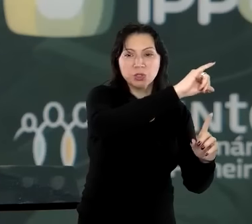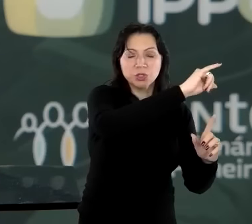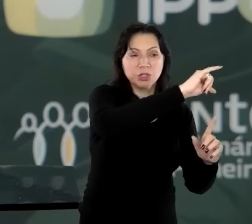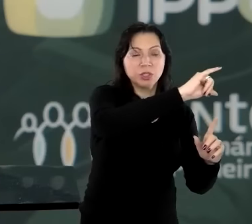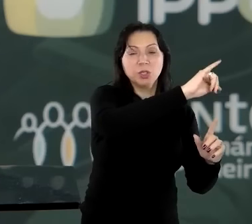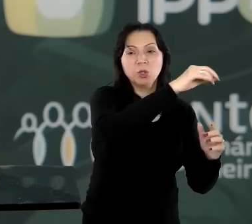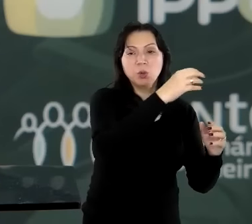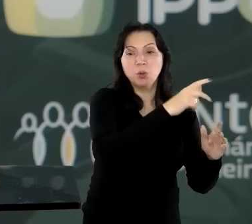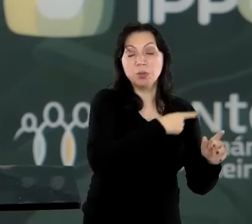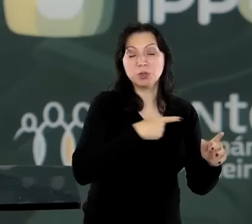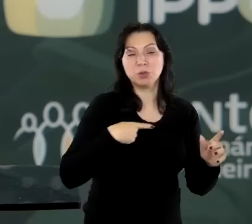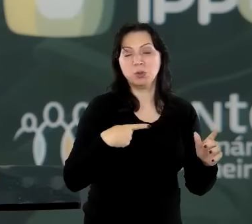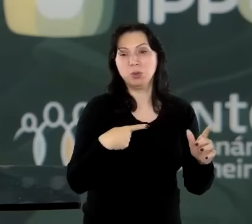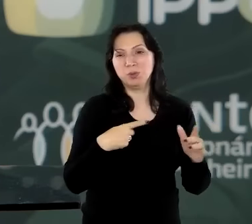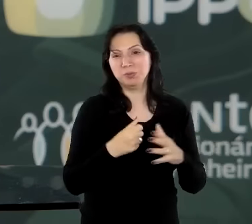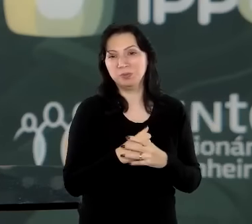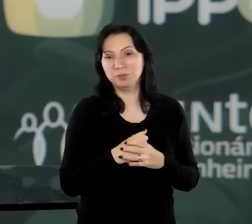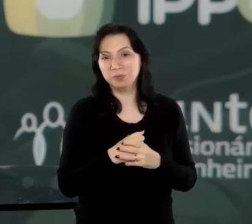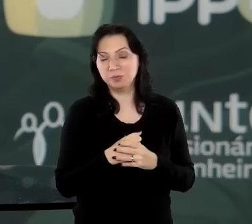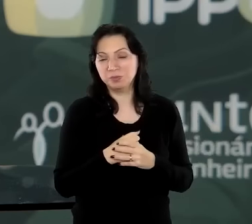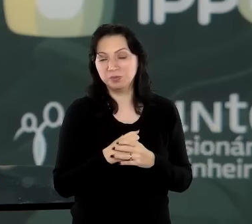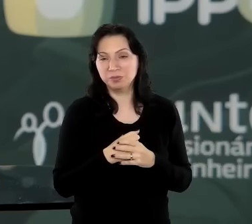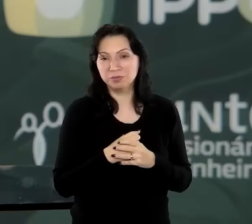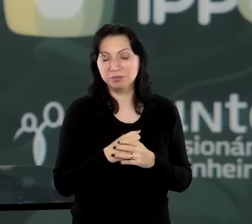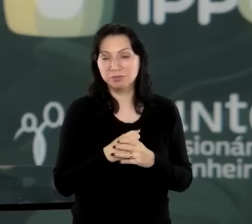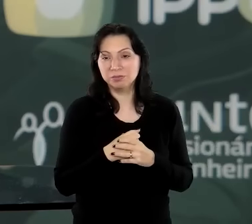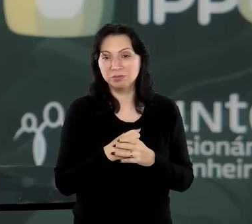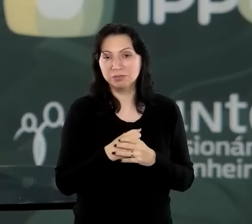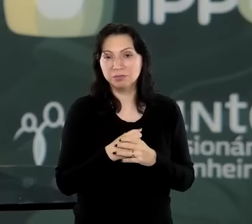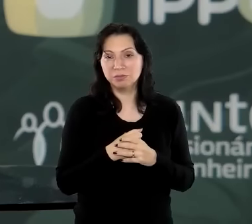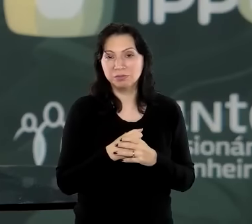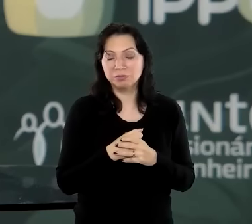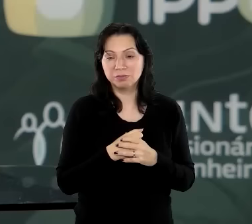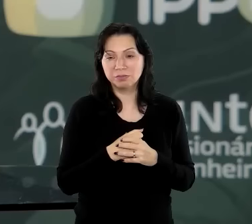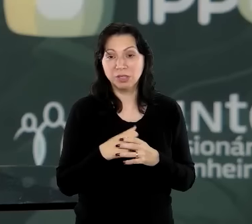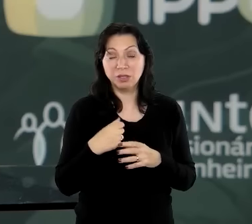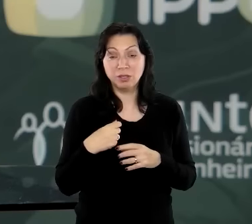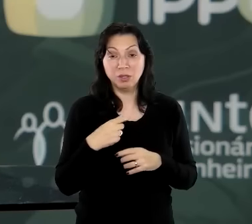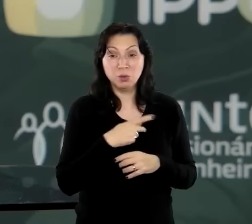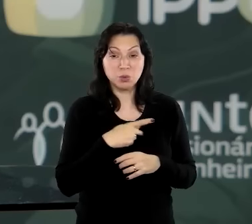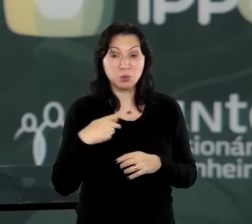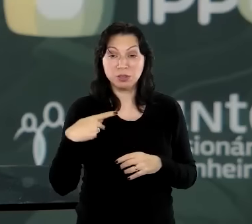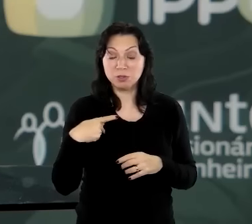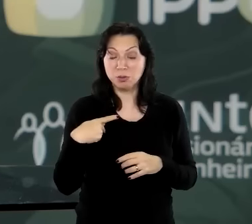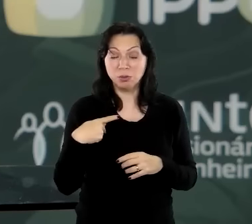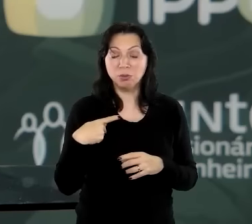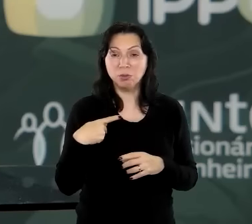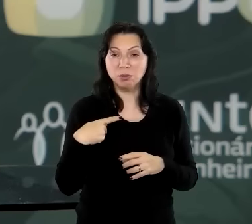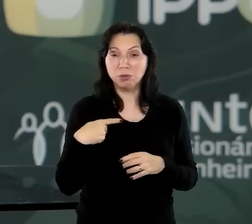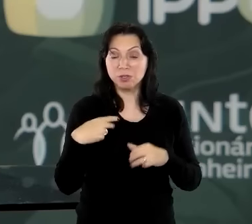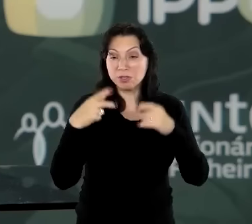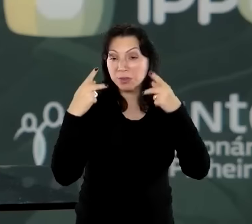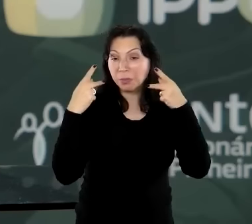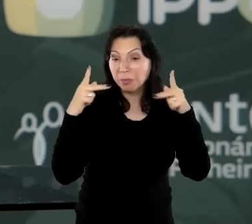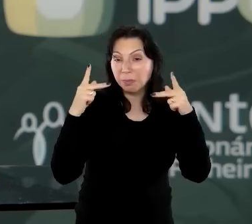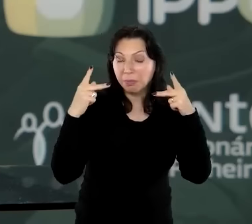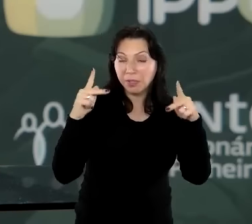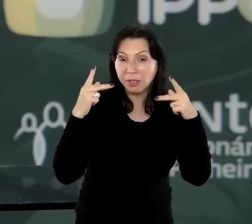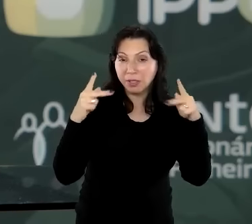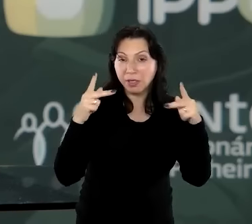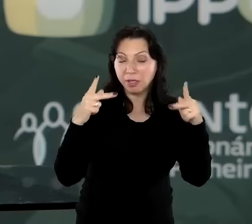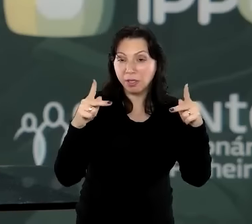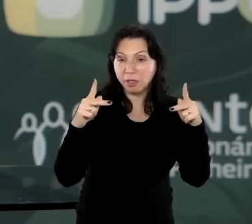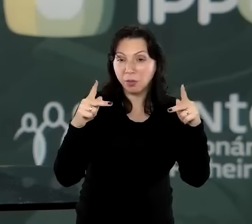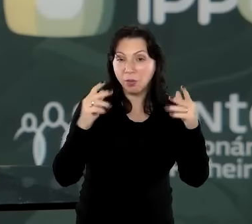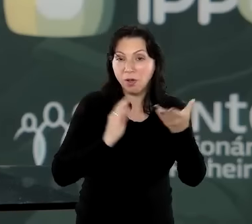coisa é você proferir a palavra, outra coisa é ser boca de Deus. Nós pastores só conseguimos falar aos ouvidos de vocês, só